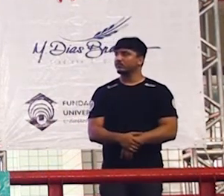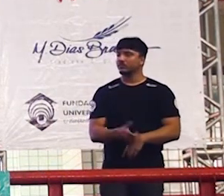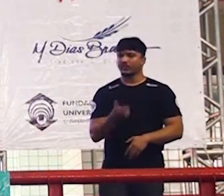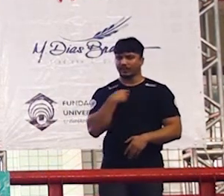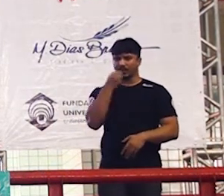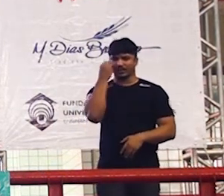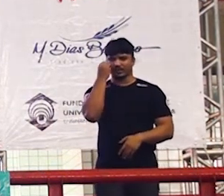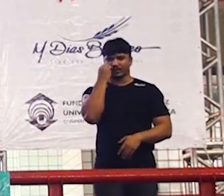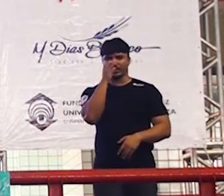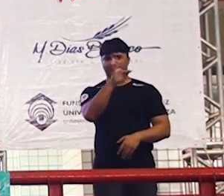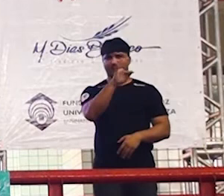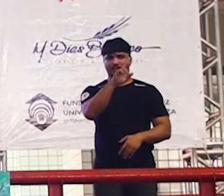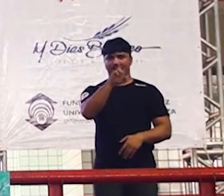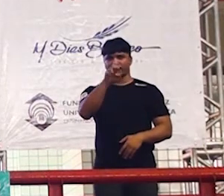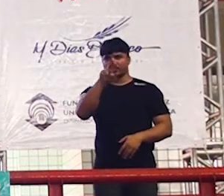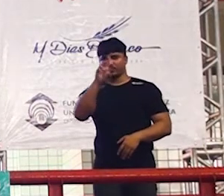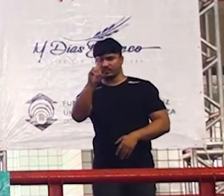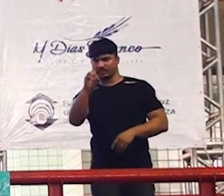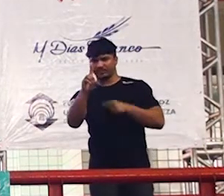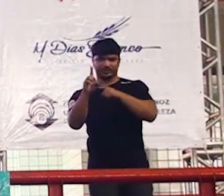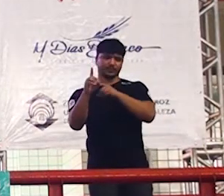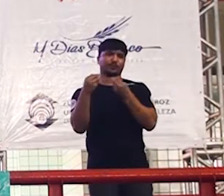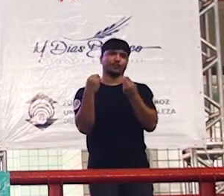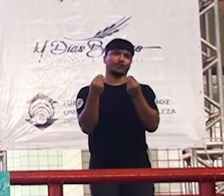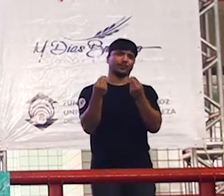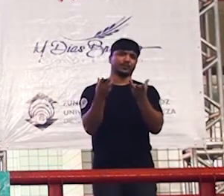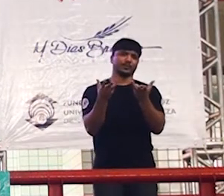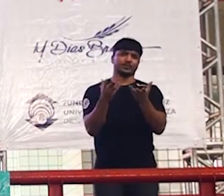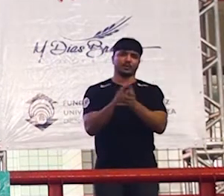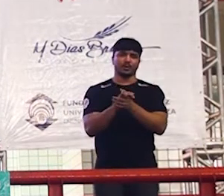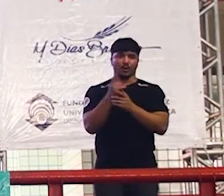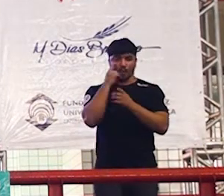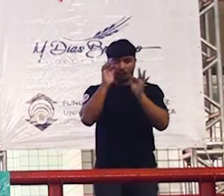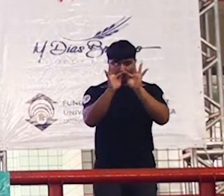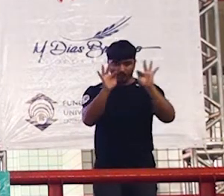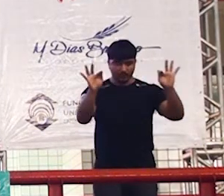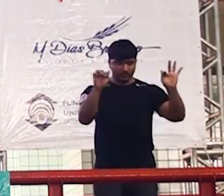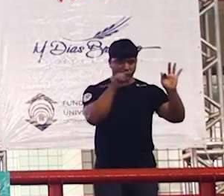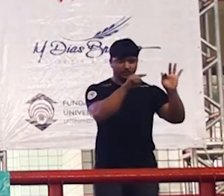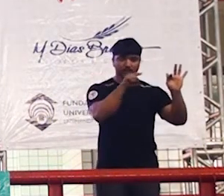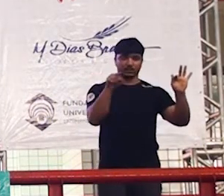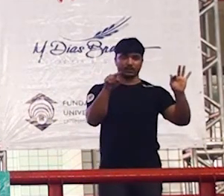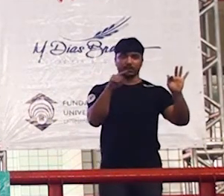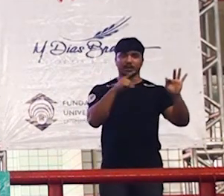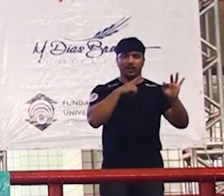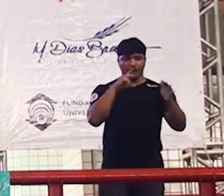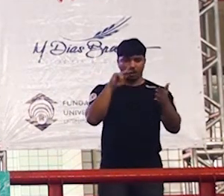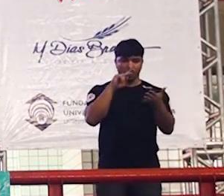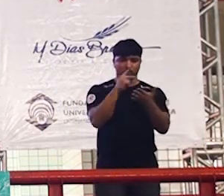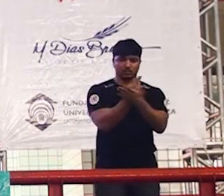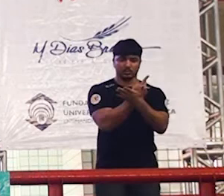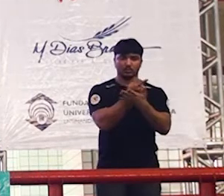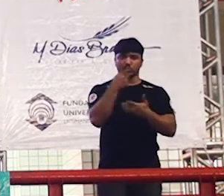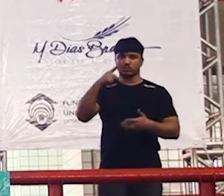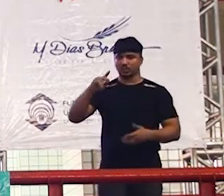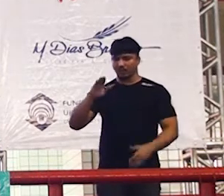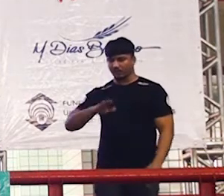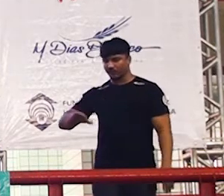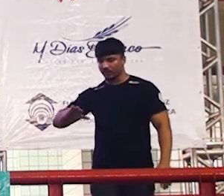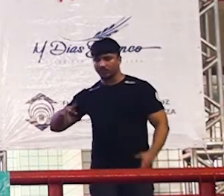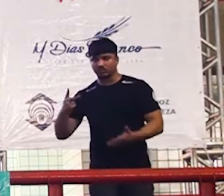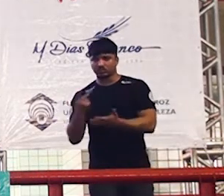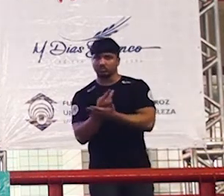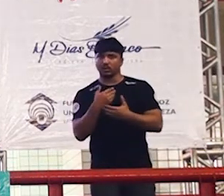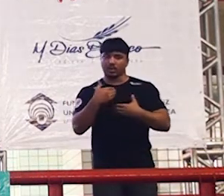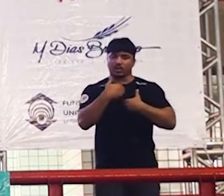fazer um teste com Freud, o que Freud diria de mim. Olha a frase: os acontecimentos da sua infância a marcaram